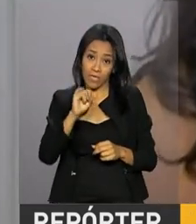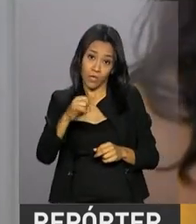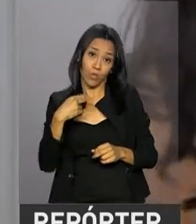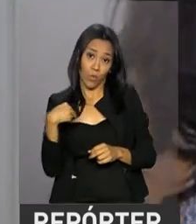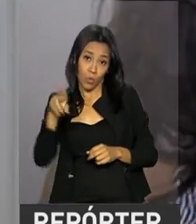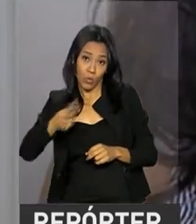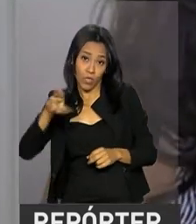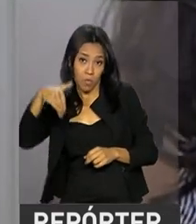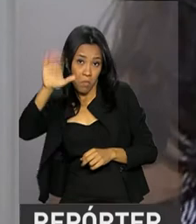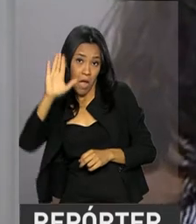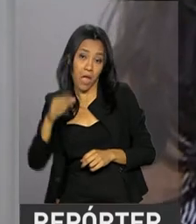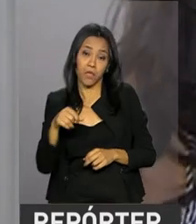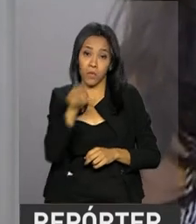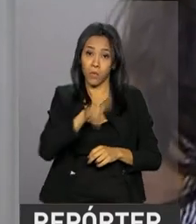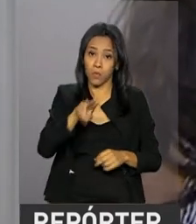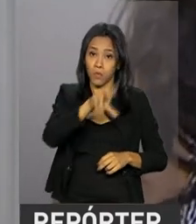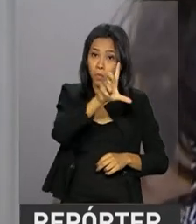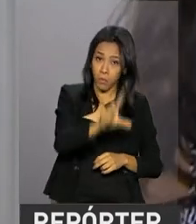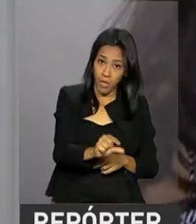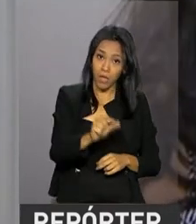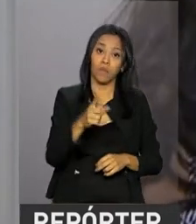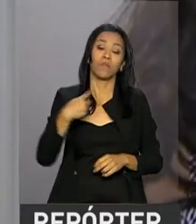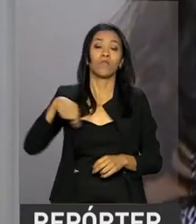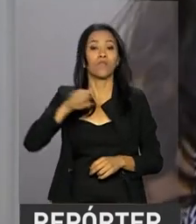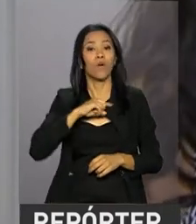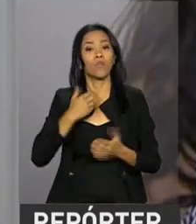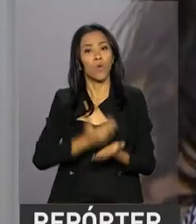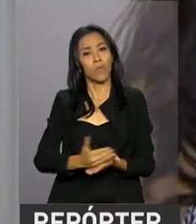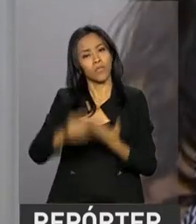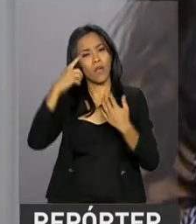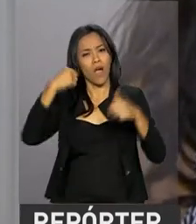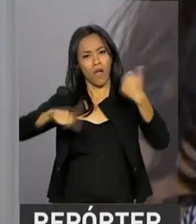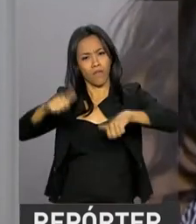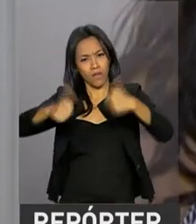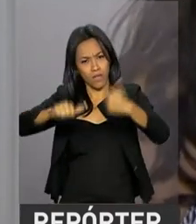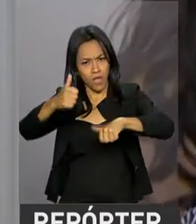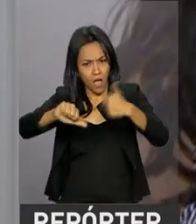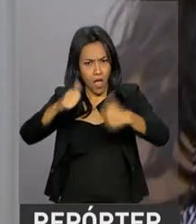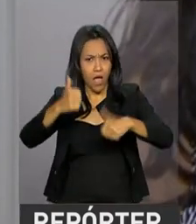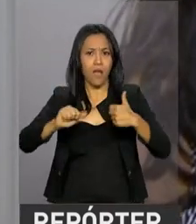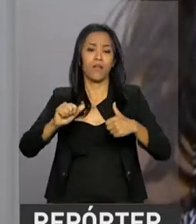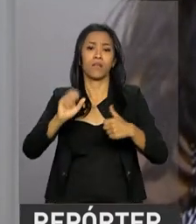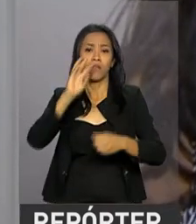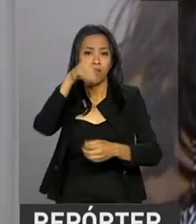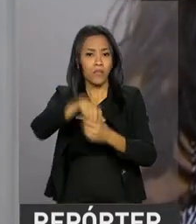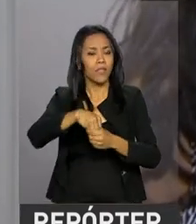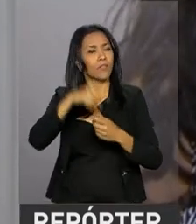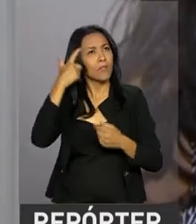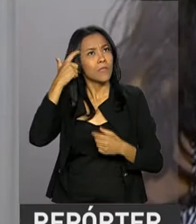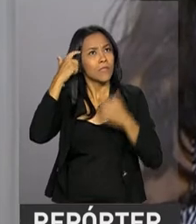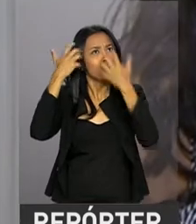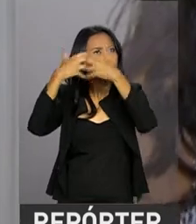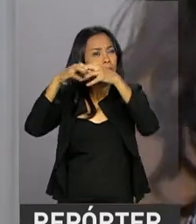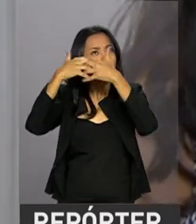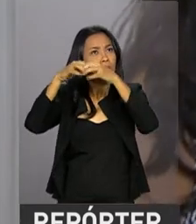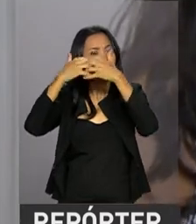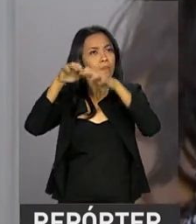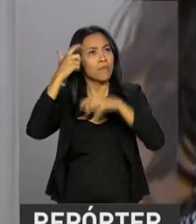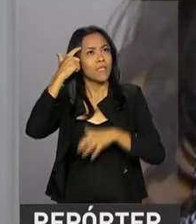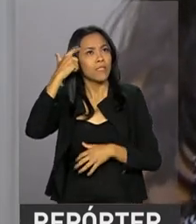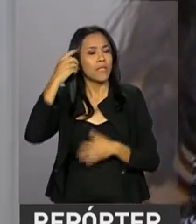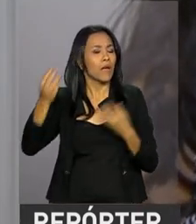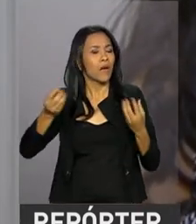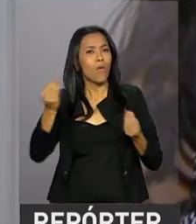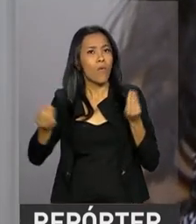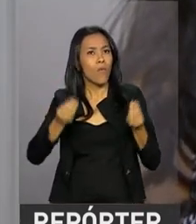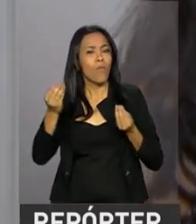os mais ousados - a gente começar a avaliar é dentro da nossa nossa mente o que quais são os impactos